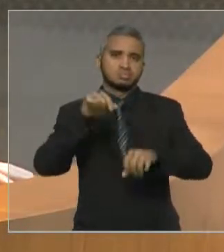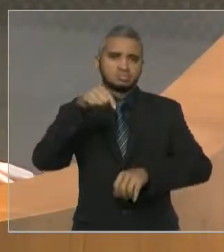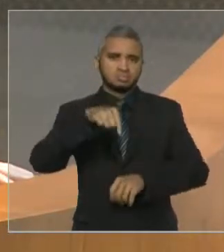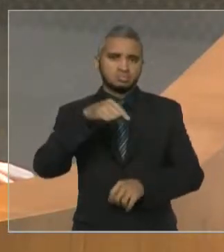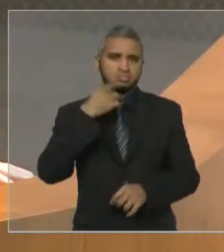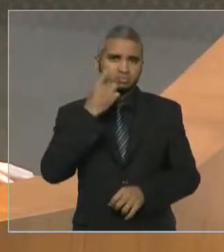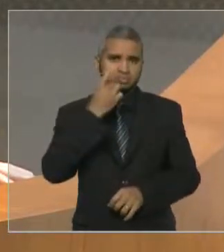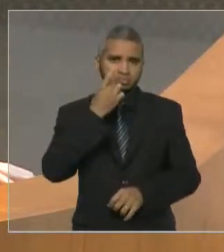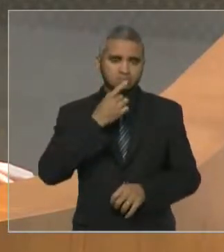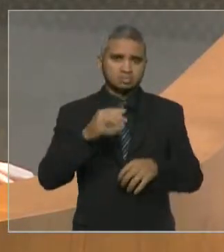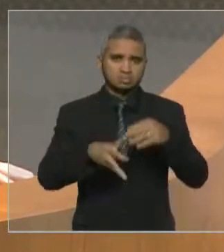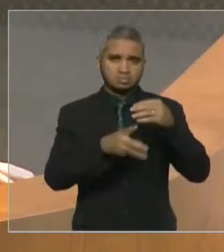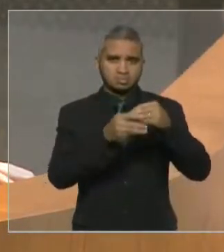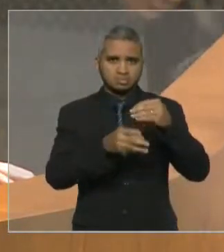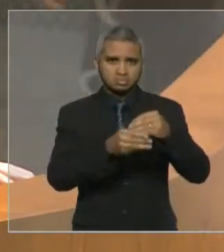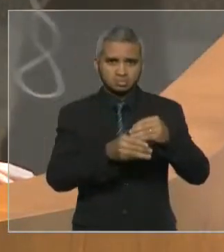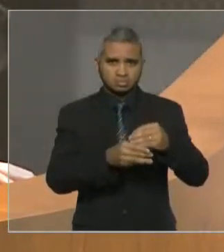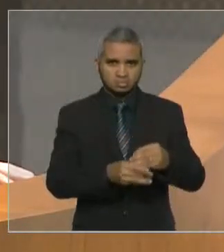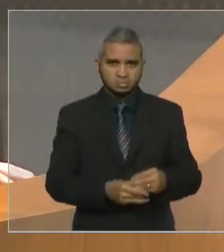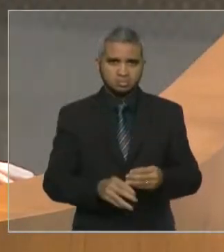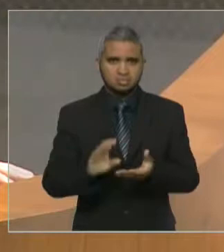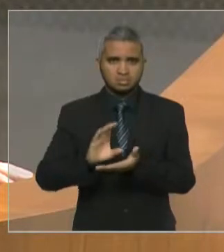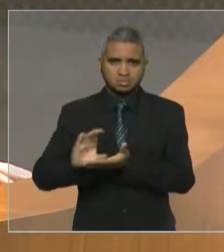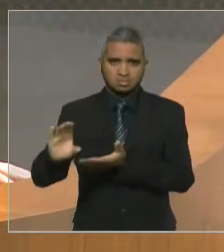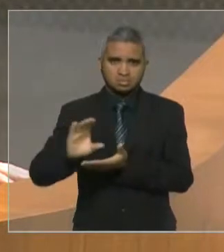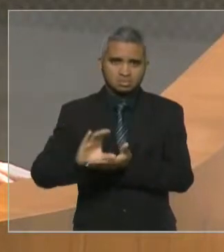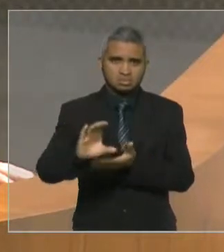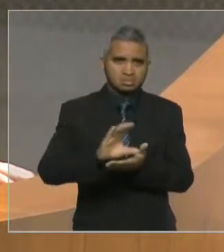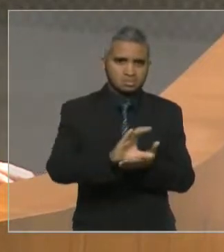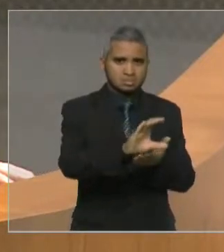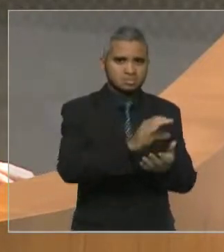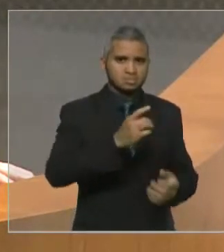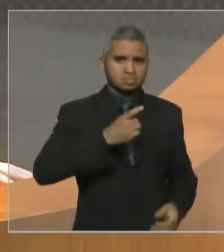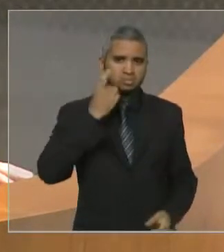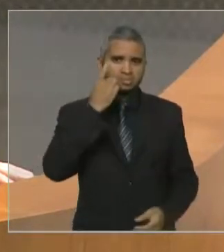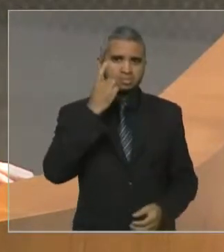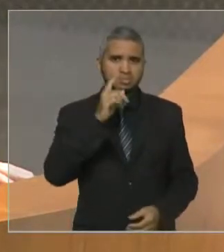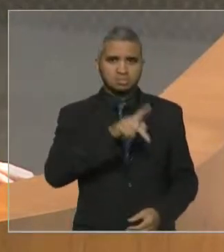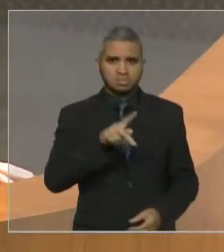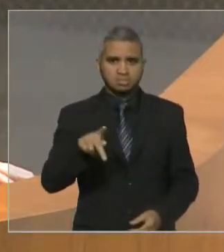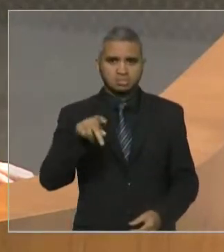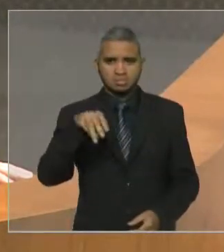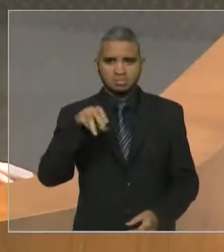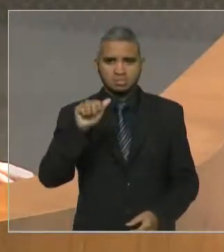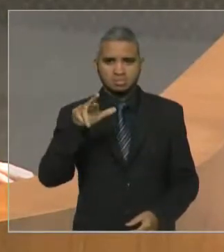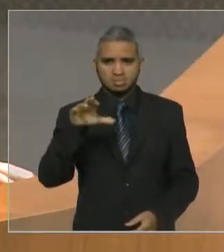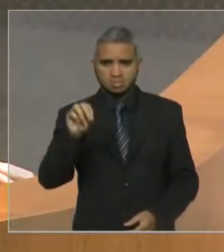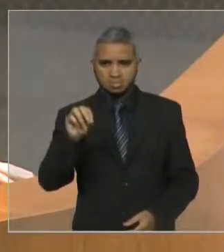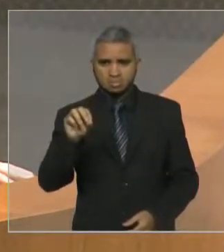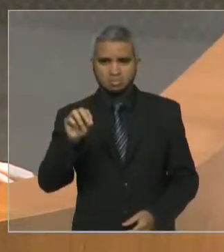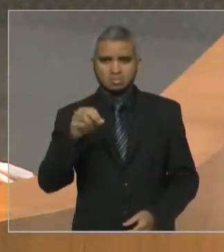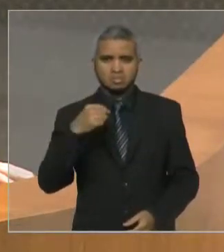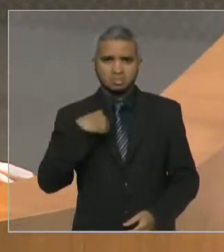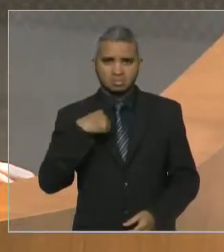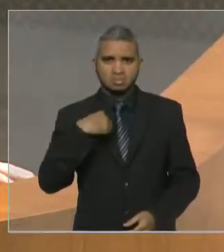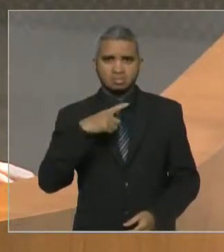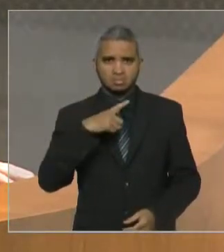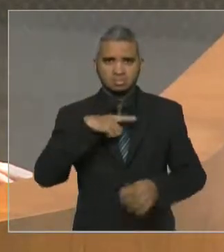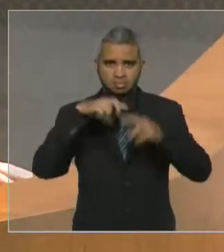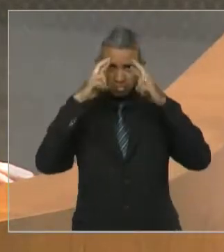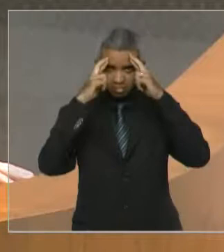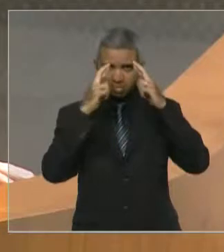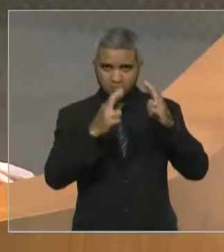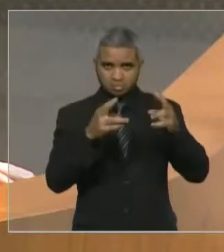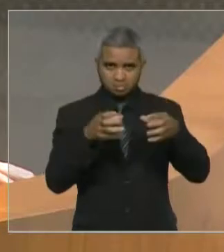deputados emendas destinando recursos para determinadas ações. Deputado Marco Aurélio, com todo o respeito que tem à oposição e a importância que ela tem no